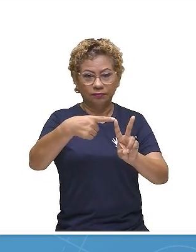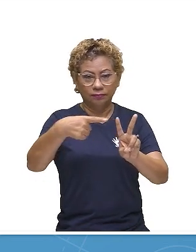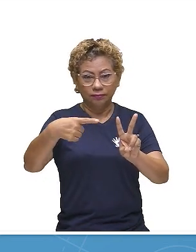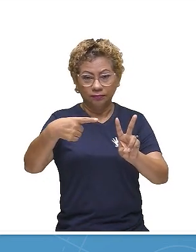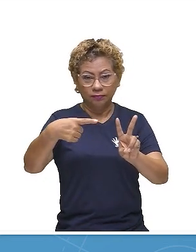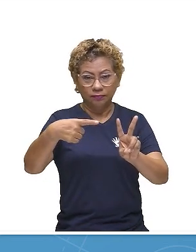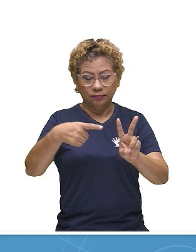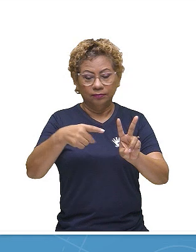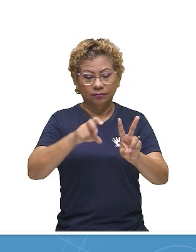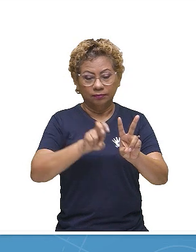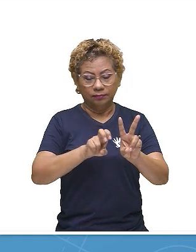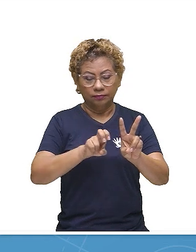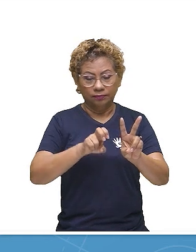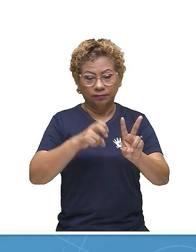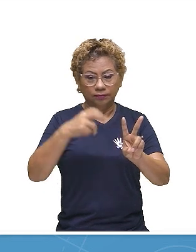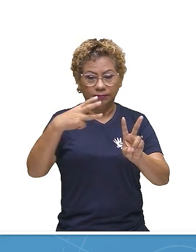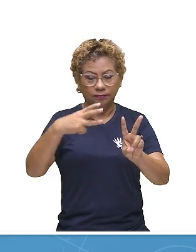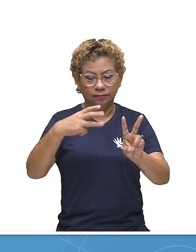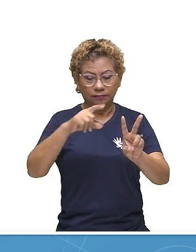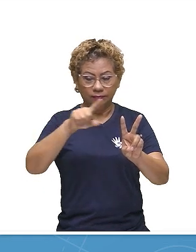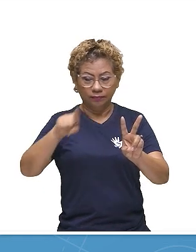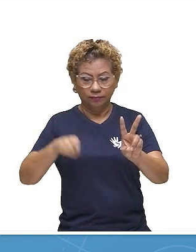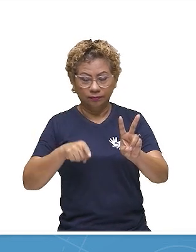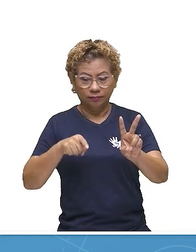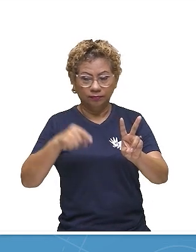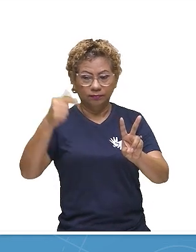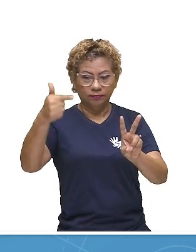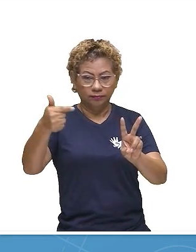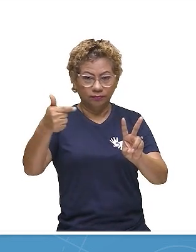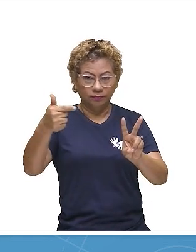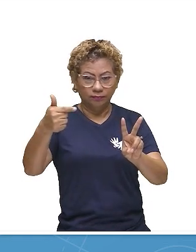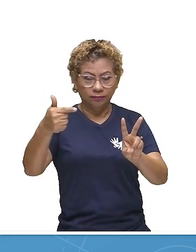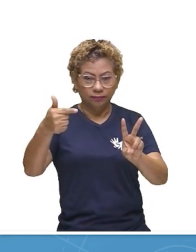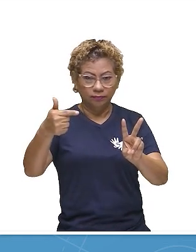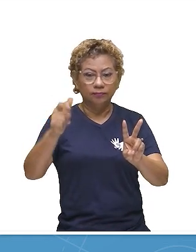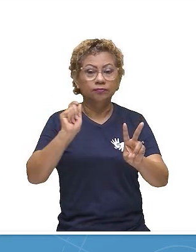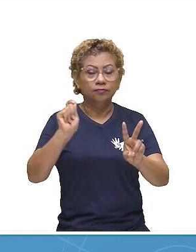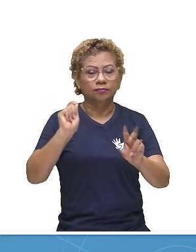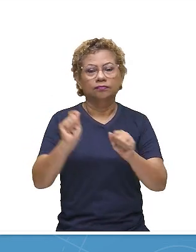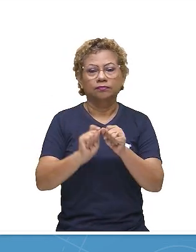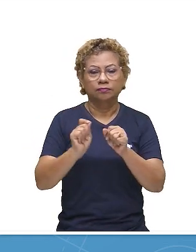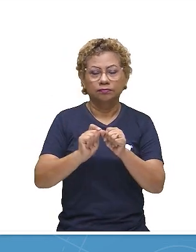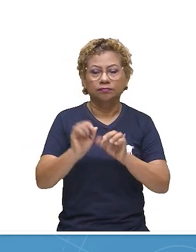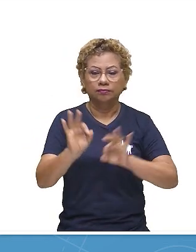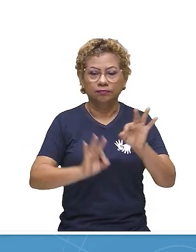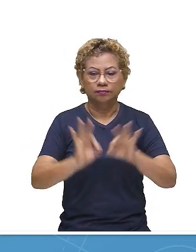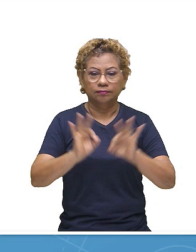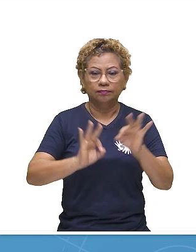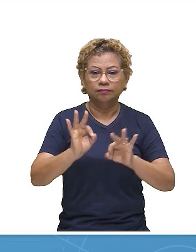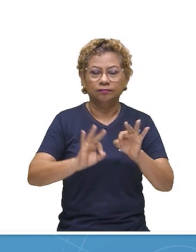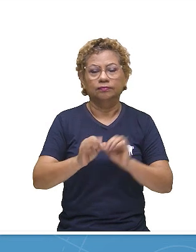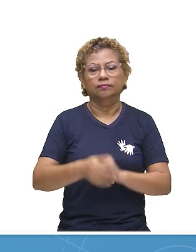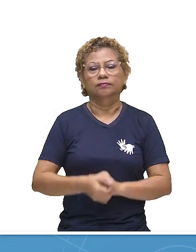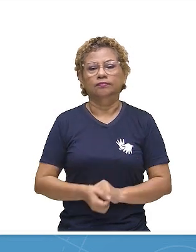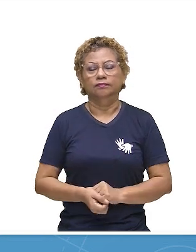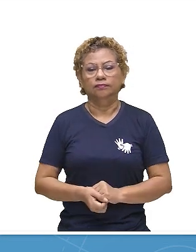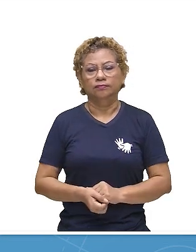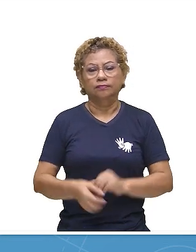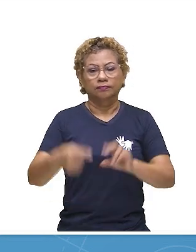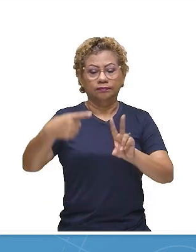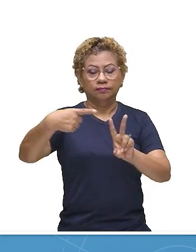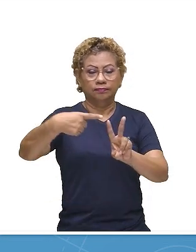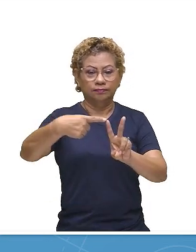tenho raiz de 5 à terceira, tudo isso ao quadrado, eu posso reescrever isso daqui da seguinte forma.